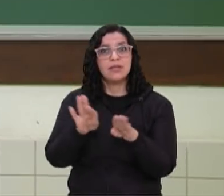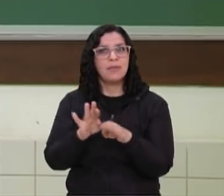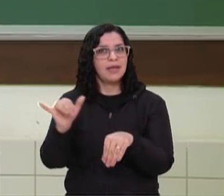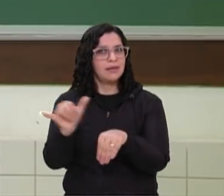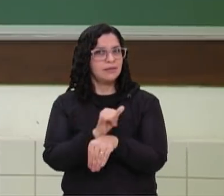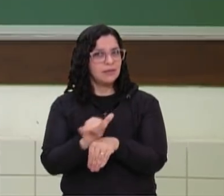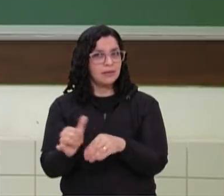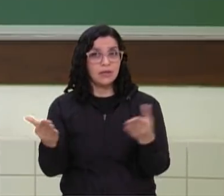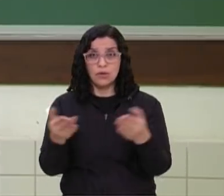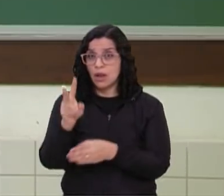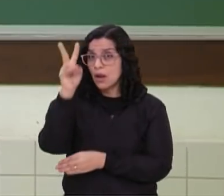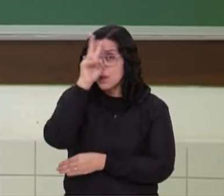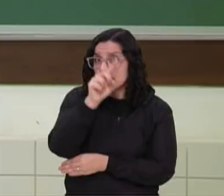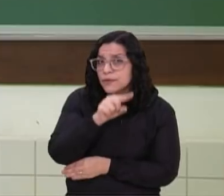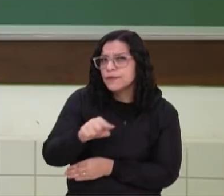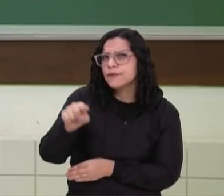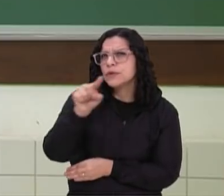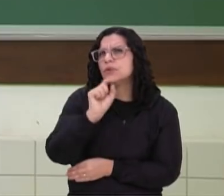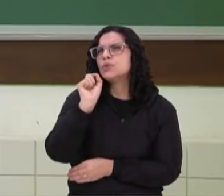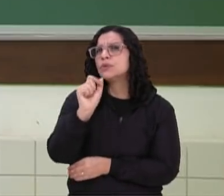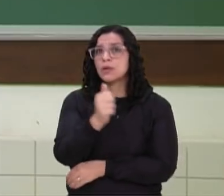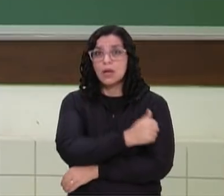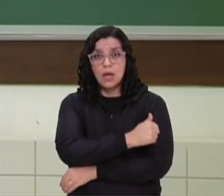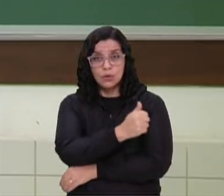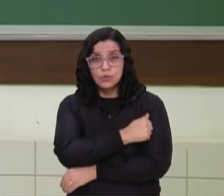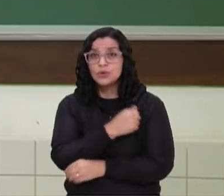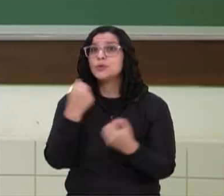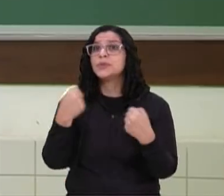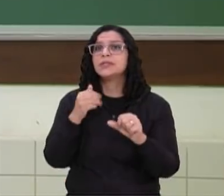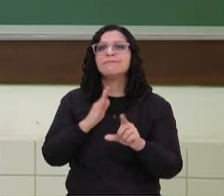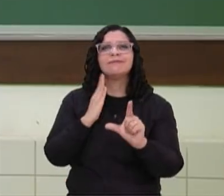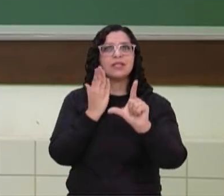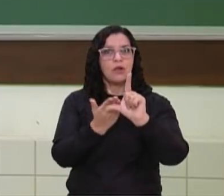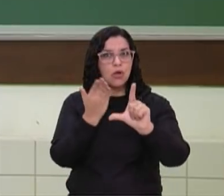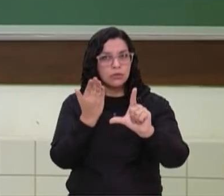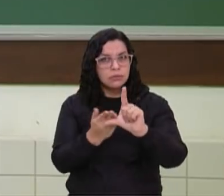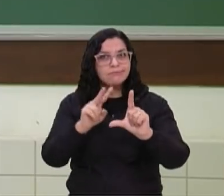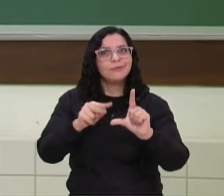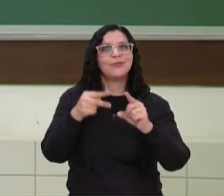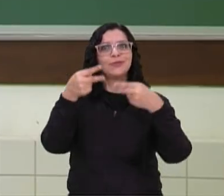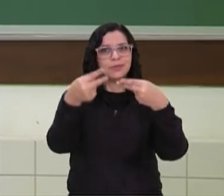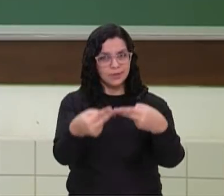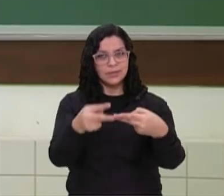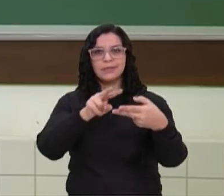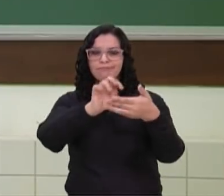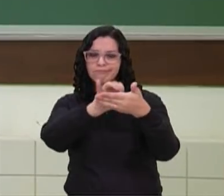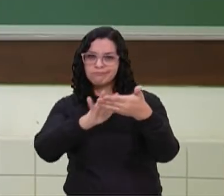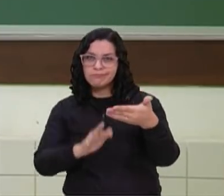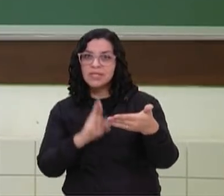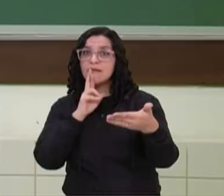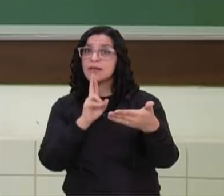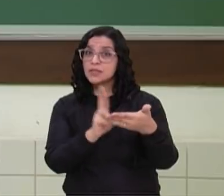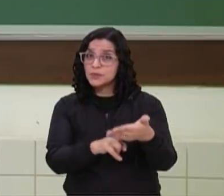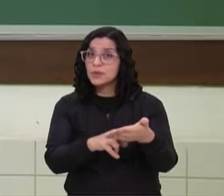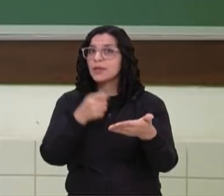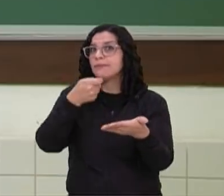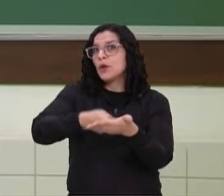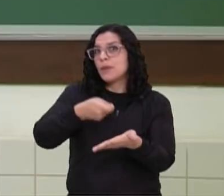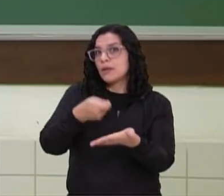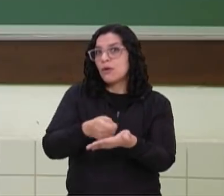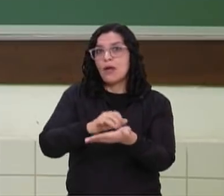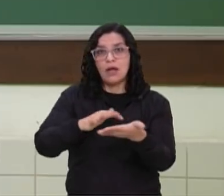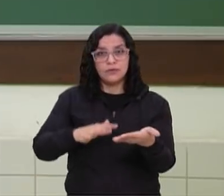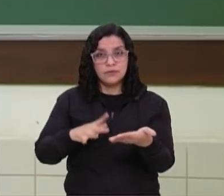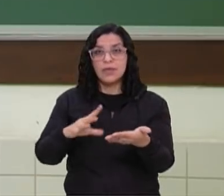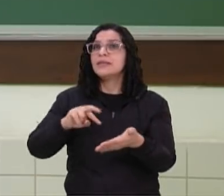alternativa. Gostaria de lembrar a todos vocês, alunos, de acessar o link no Google Class, responder a chamada obrigatória